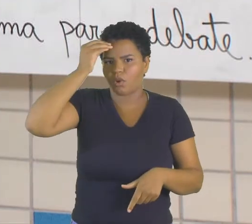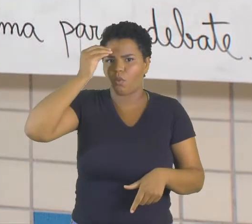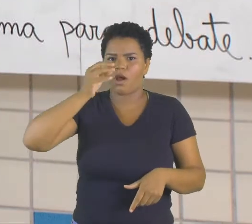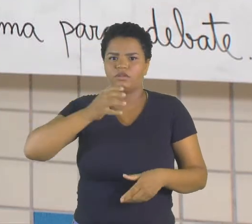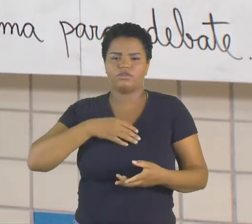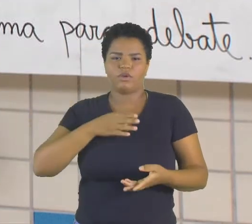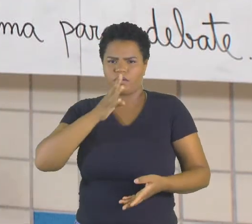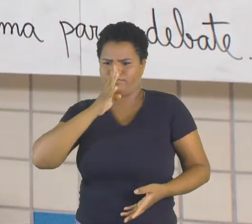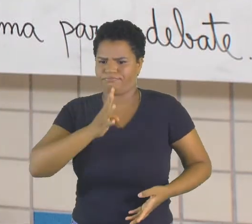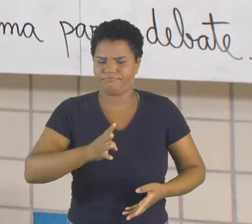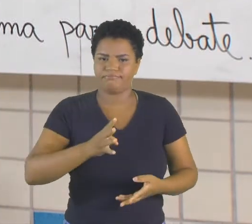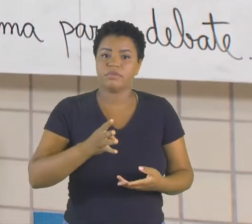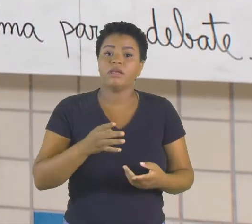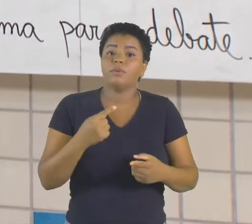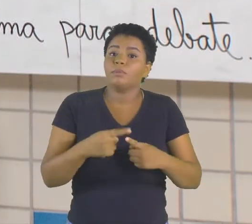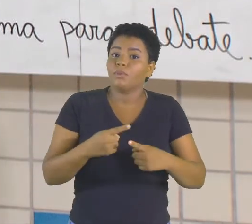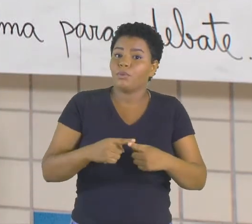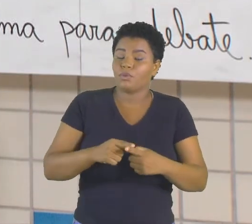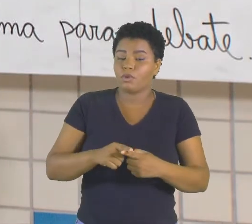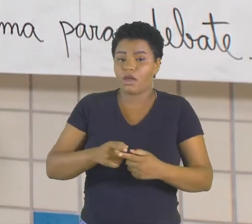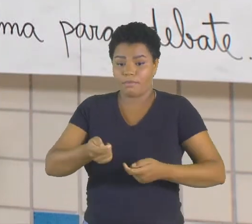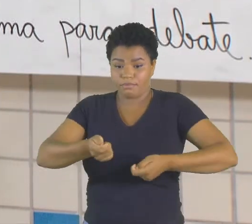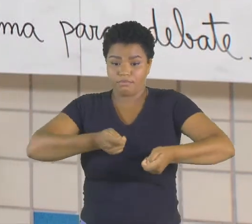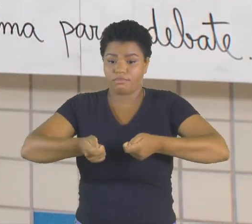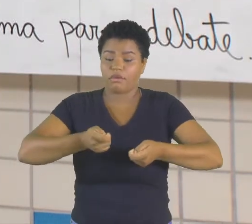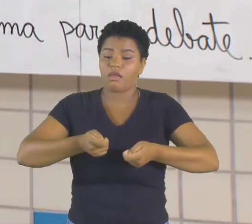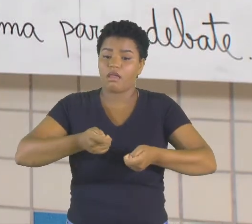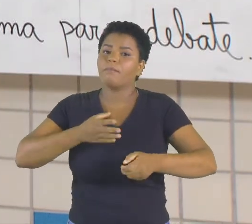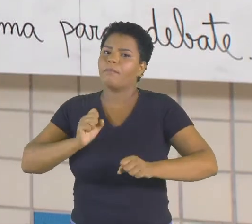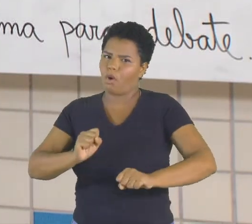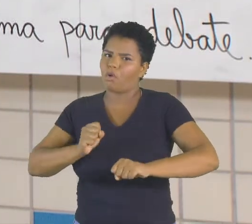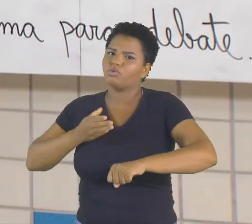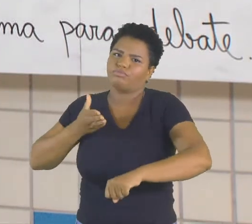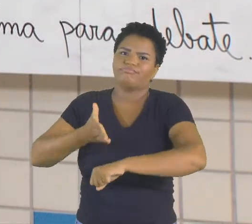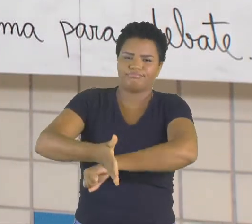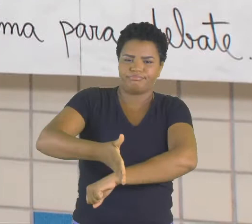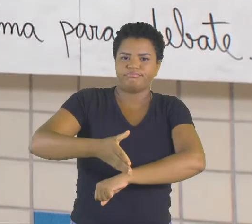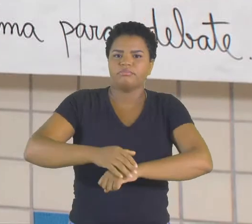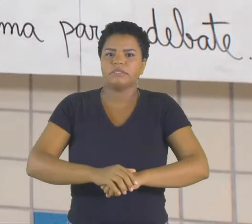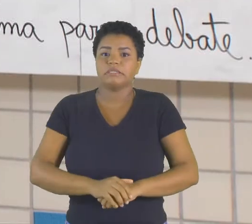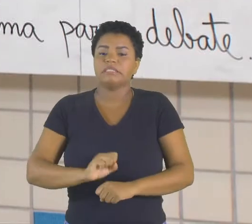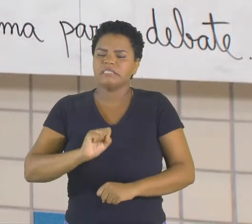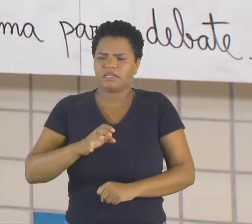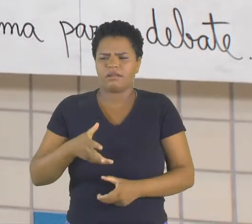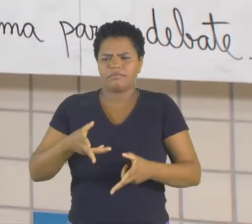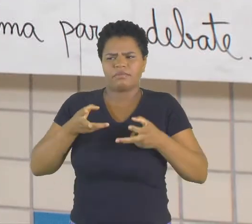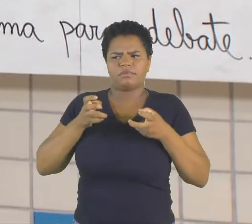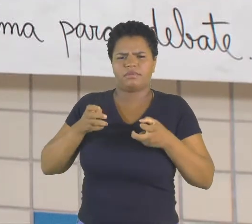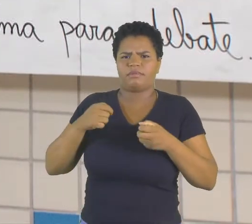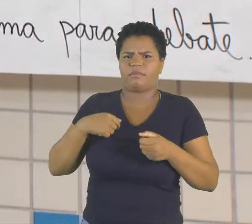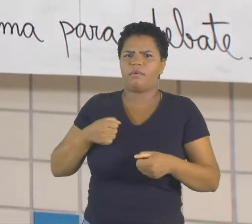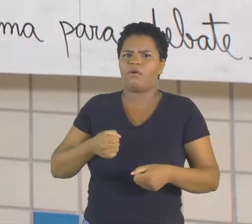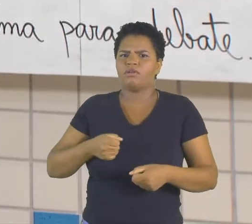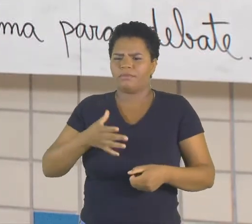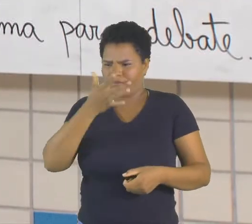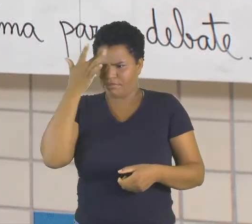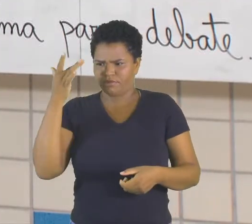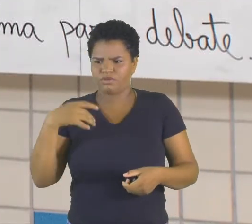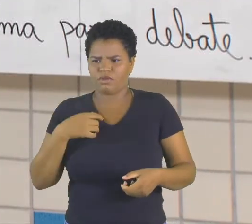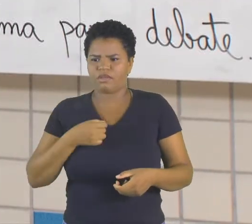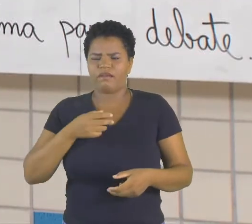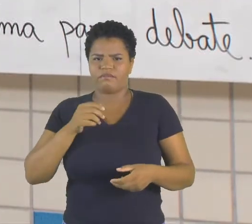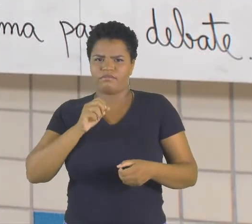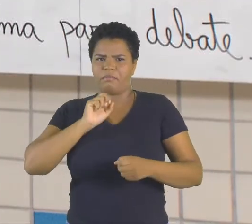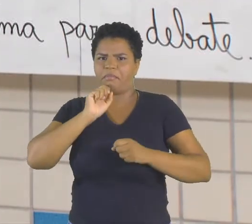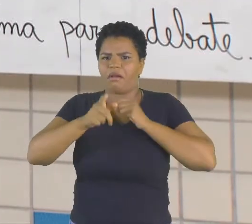falei, o mediador está ali para interromper. Se ele vê que o tom, a linguagem já está agressiva, ofensiva, ele pode parar,